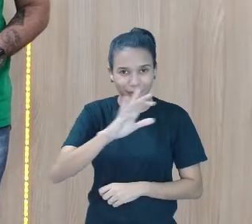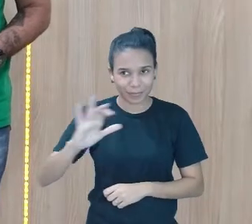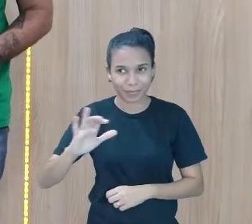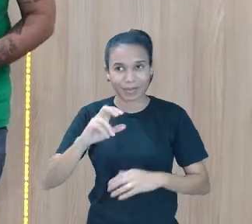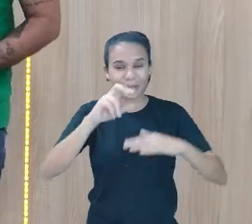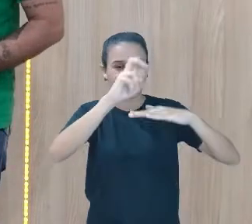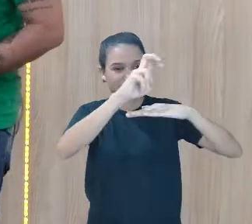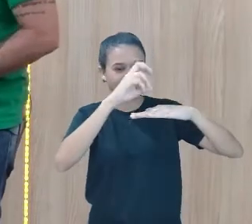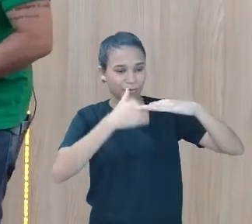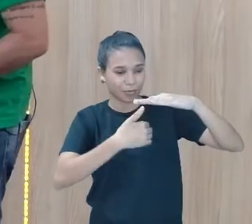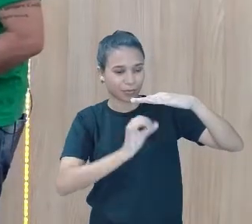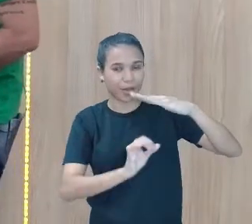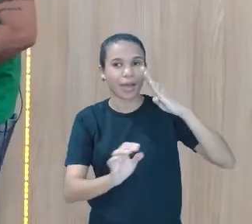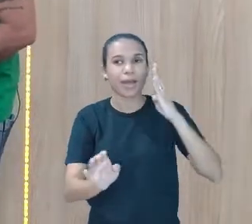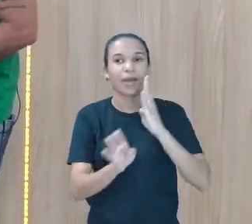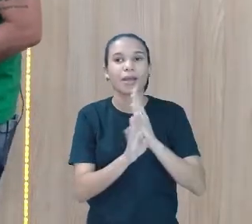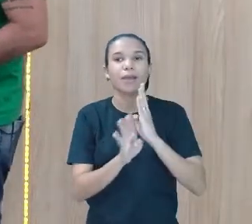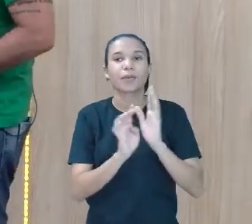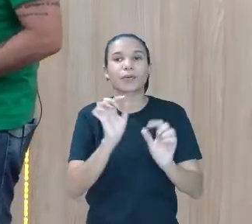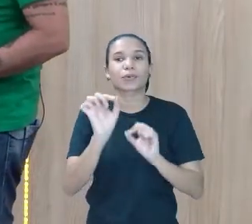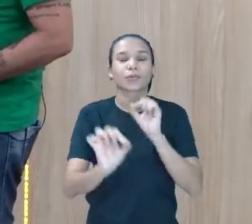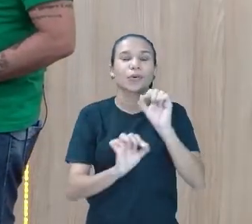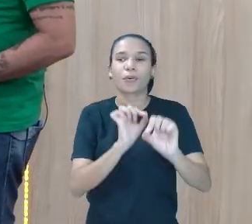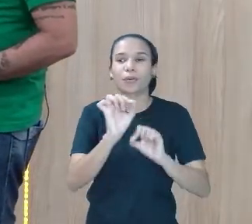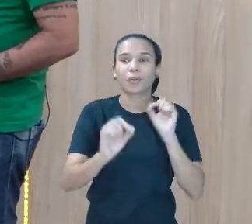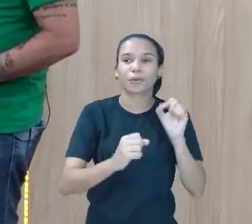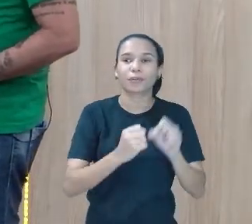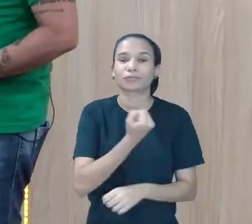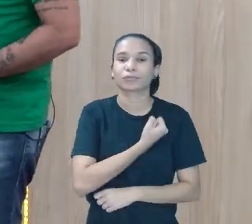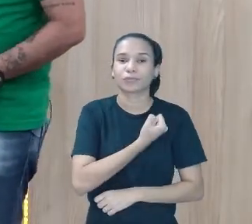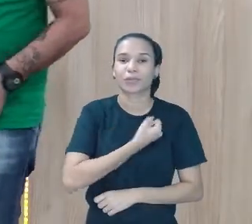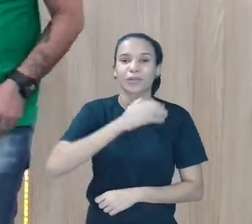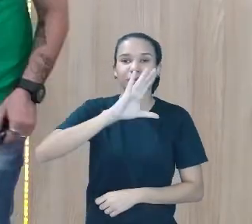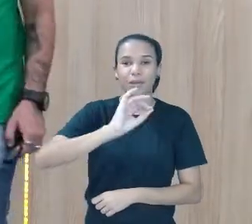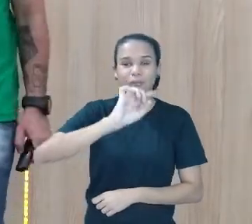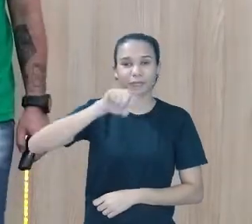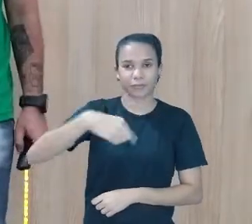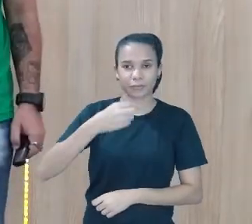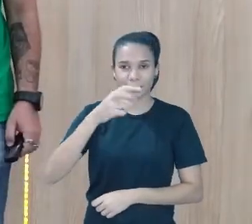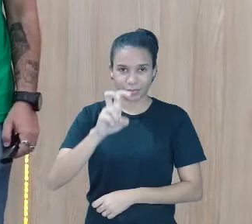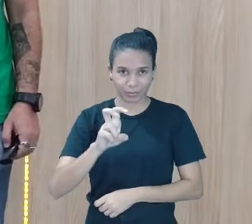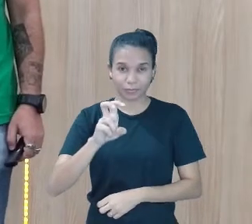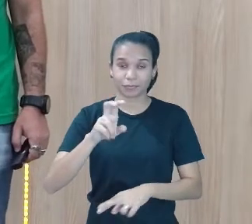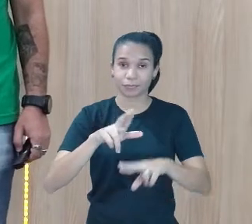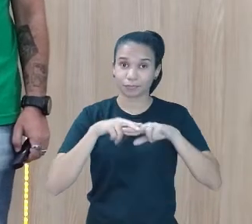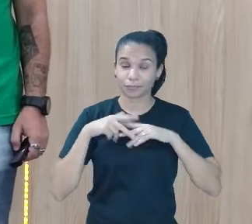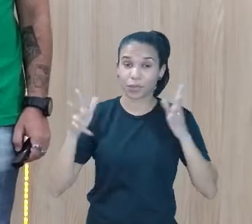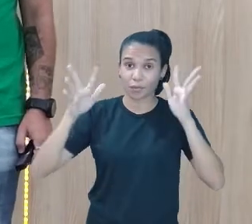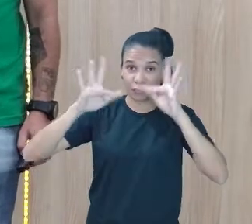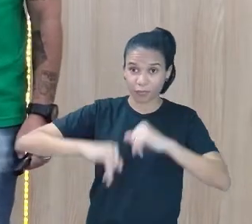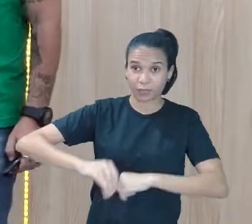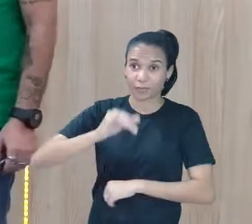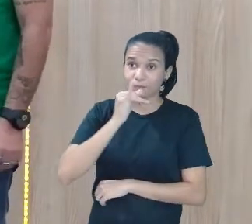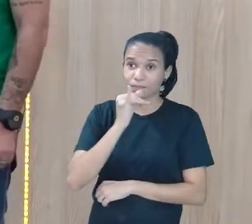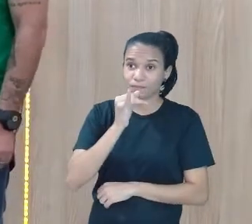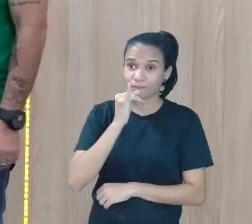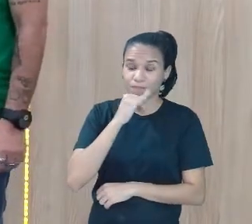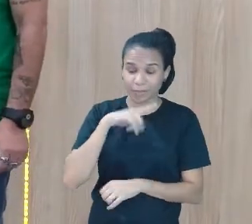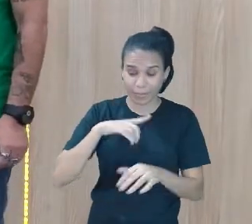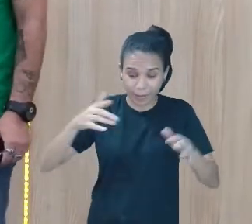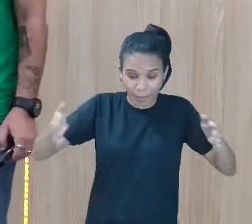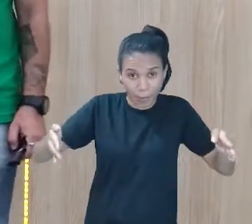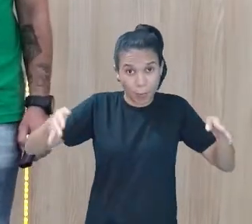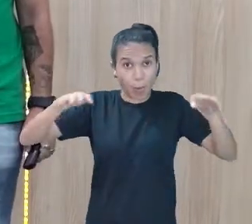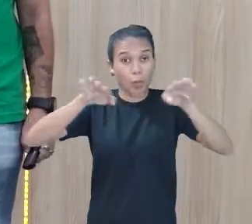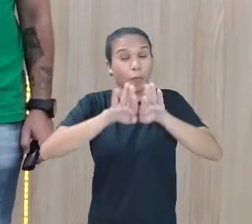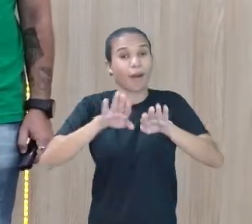5 sobre 10, eu encontro aí como sendo o 0,5. Para esse último exemplo, eu estou igualando